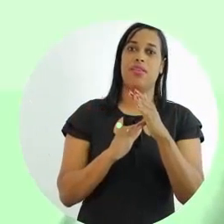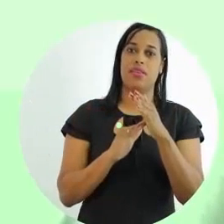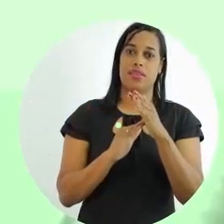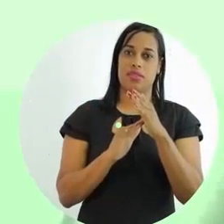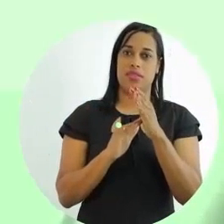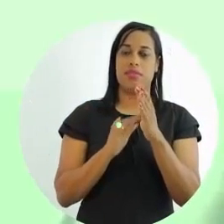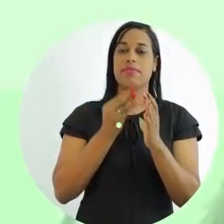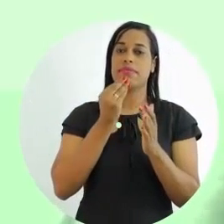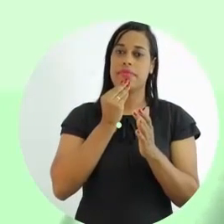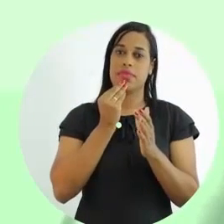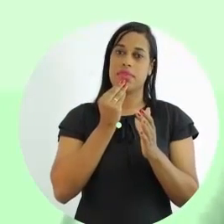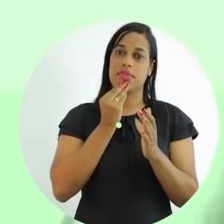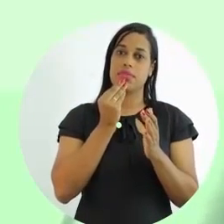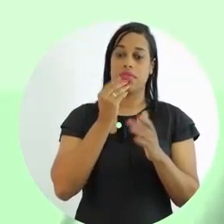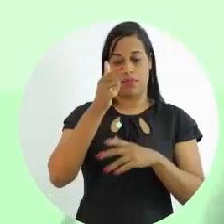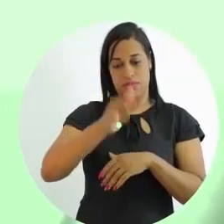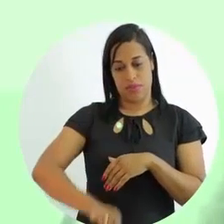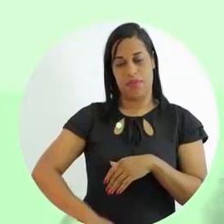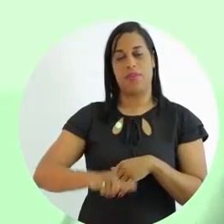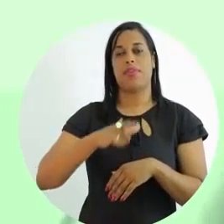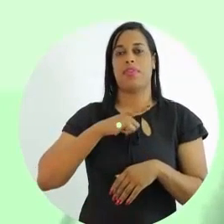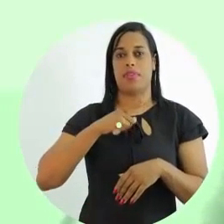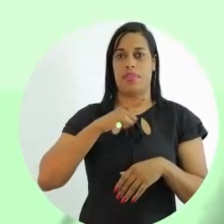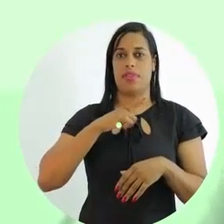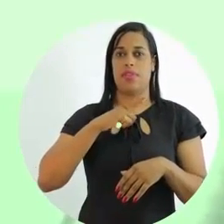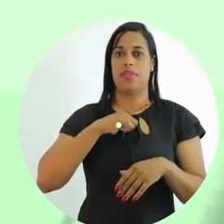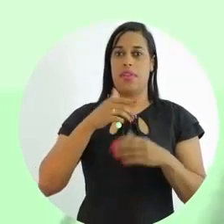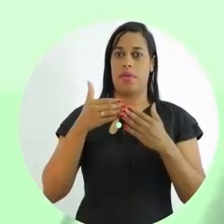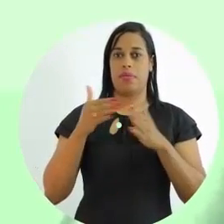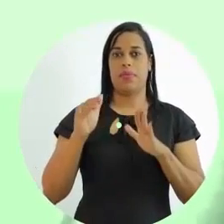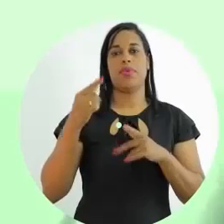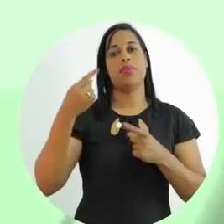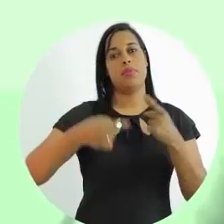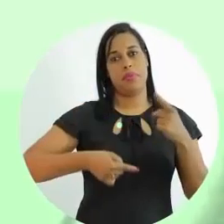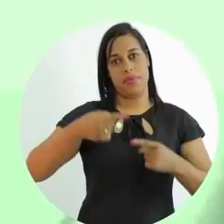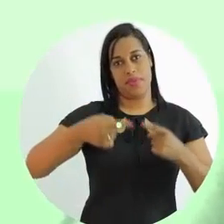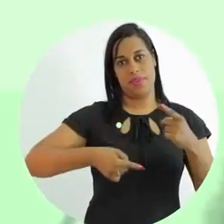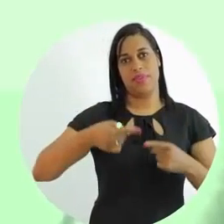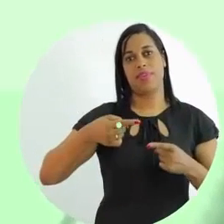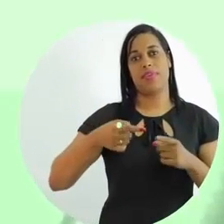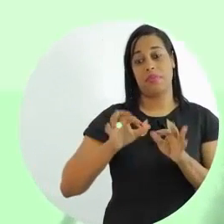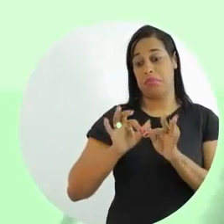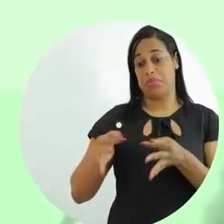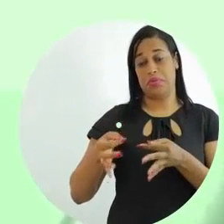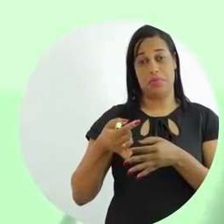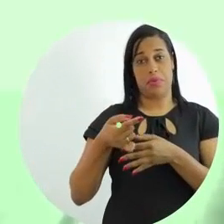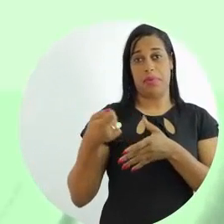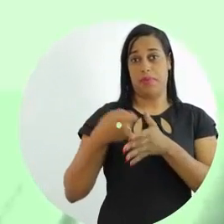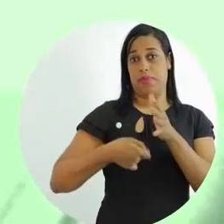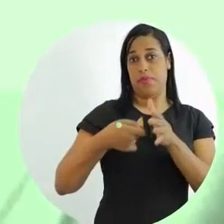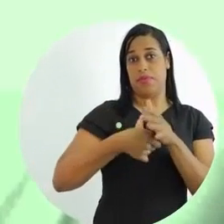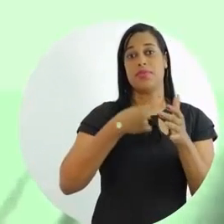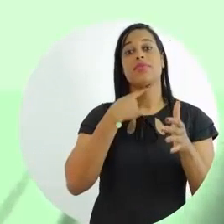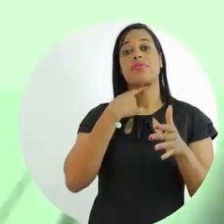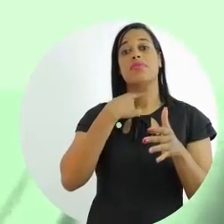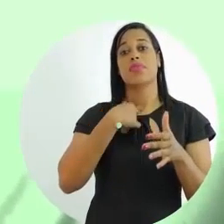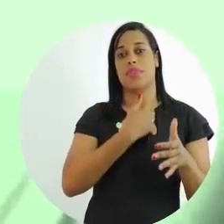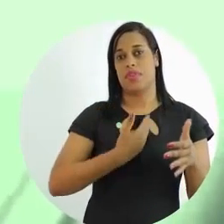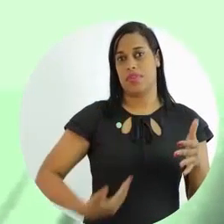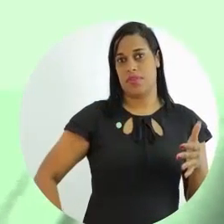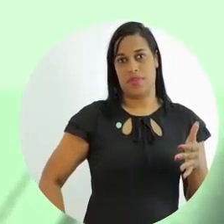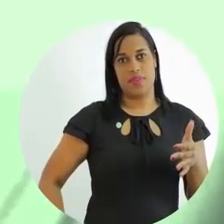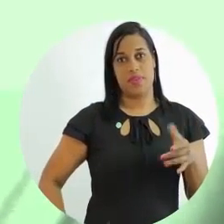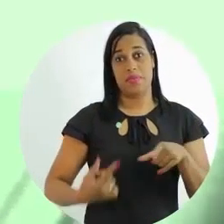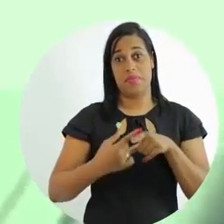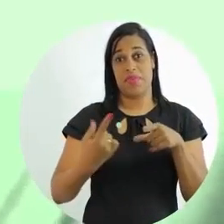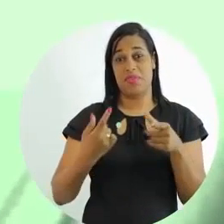um momento de enfraquecimento e novamente a gente ter a reabertura política, não simplesmente por força da vontade do governo